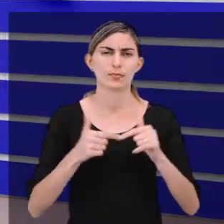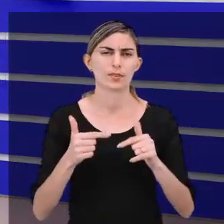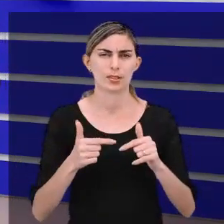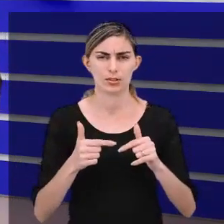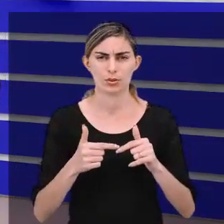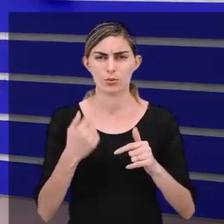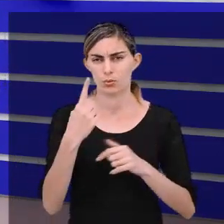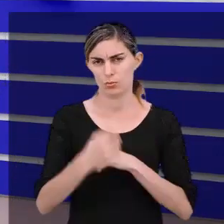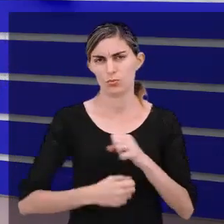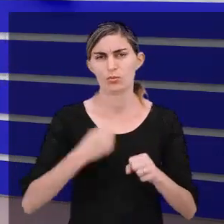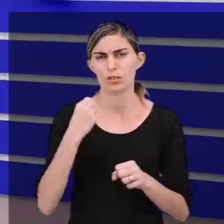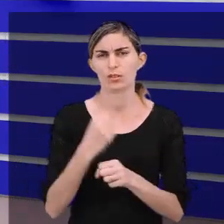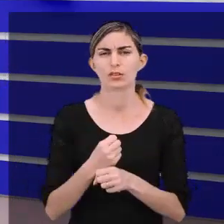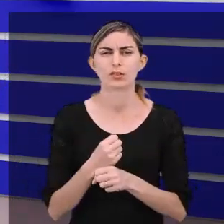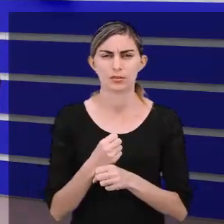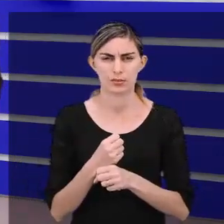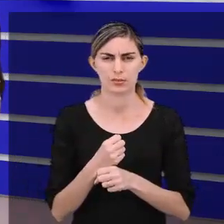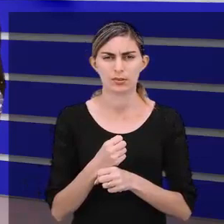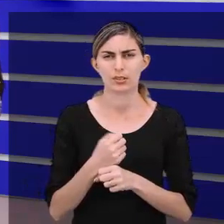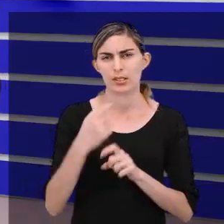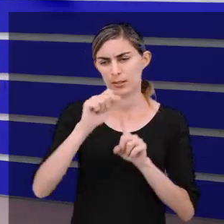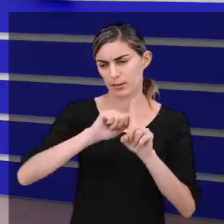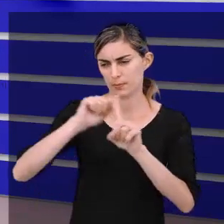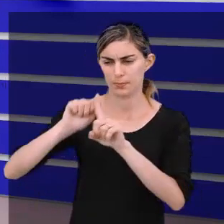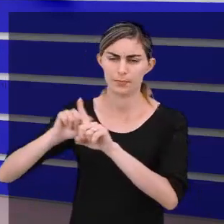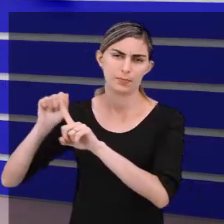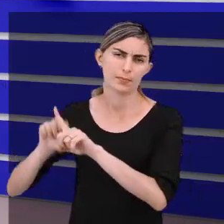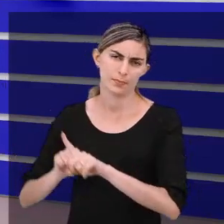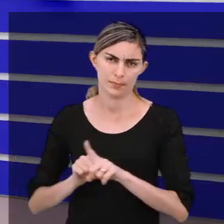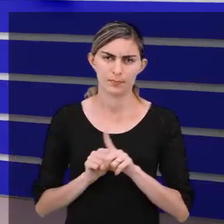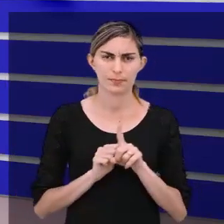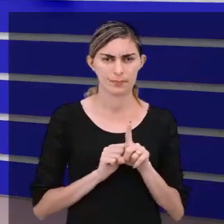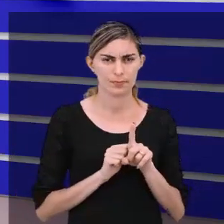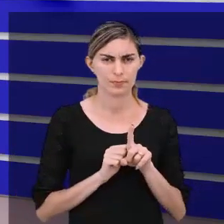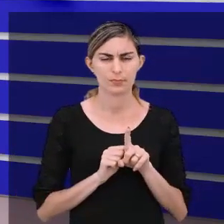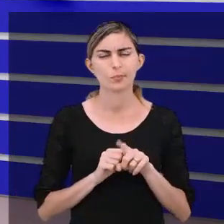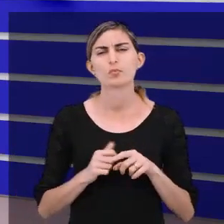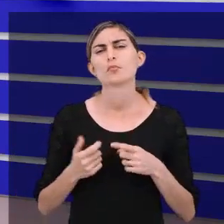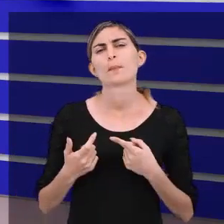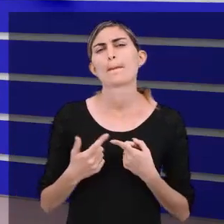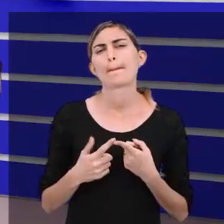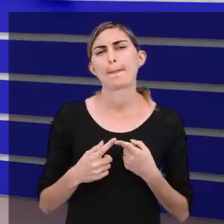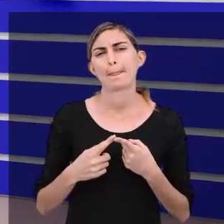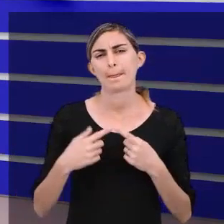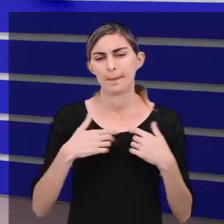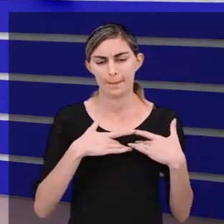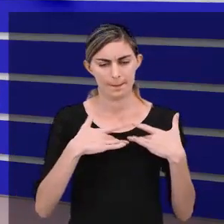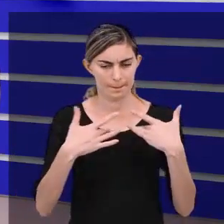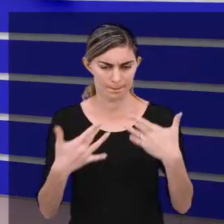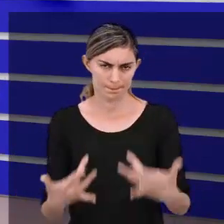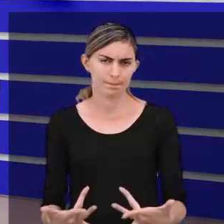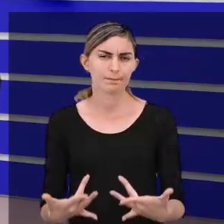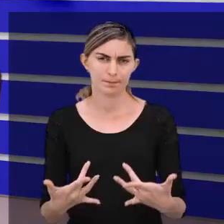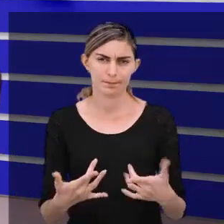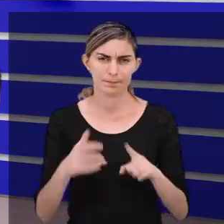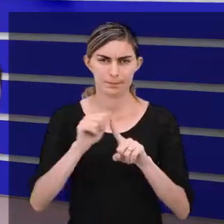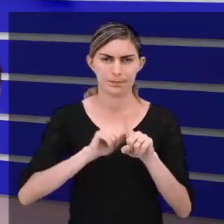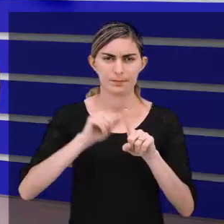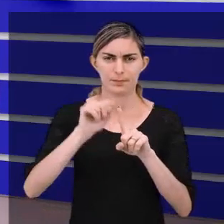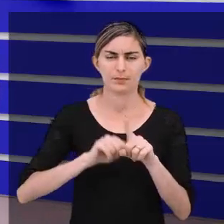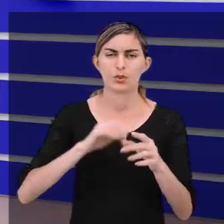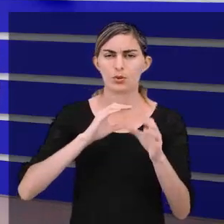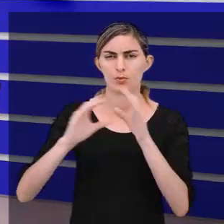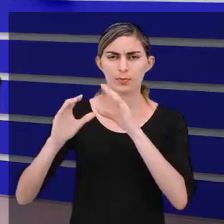temas durante um ano. A cada mês a gente fez aí o todo, né? Nos dedicamos, por exemplo, um mês que a gente se dedicou